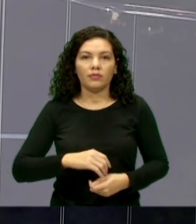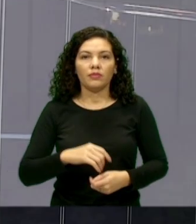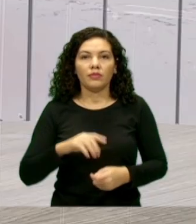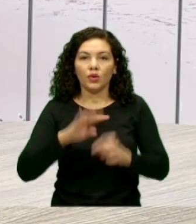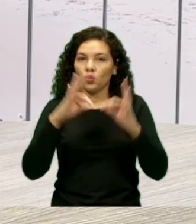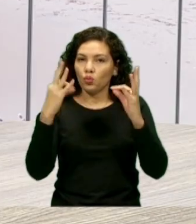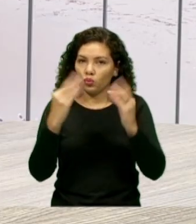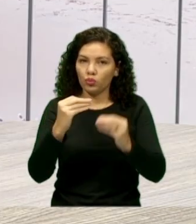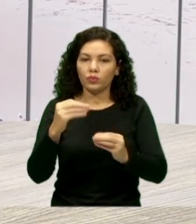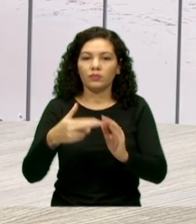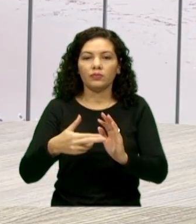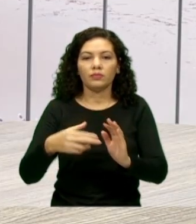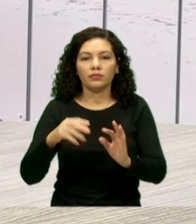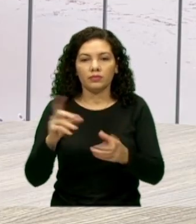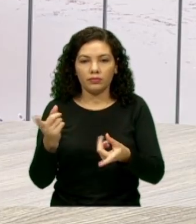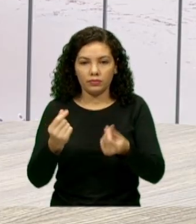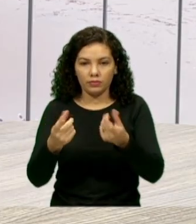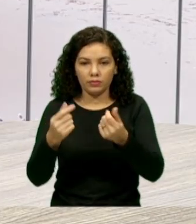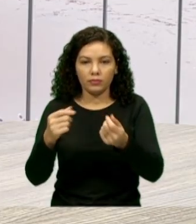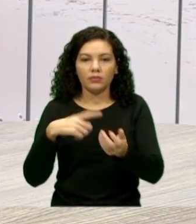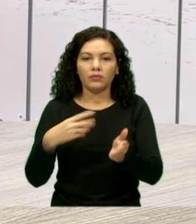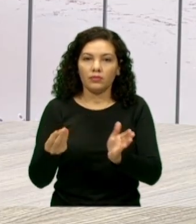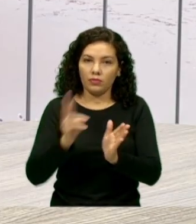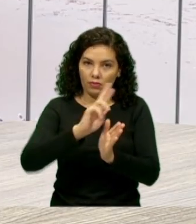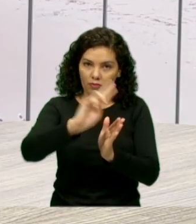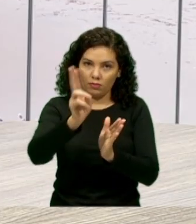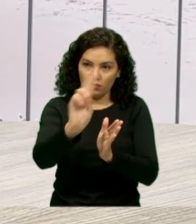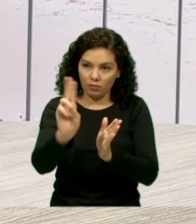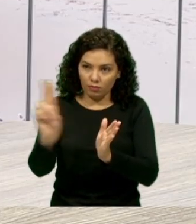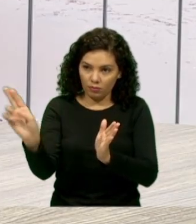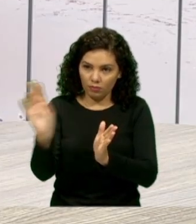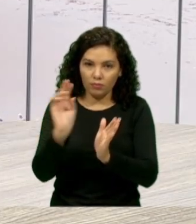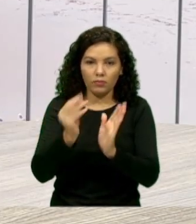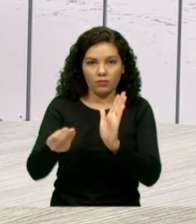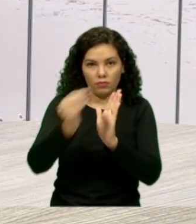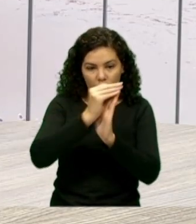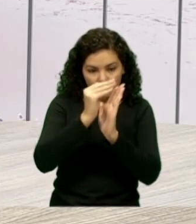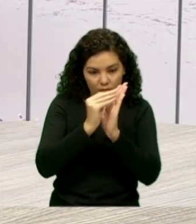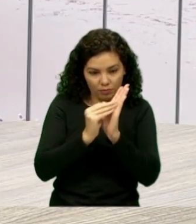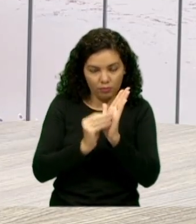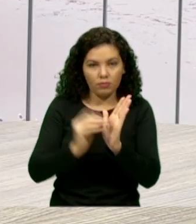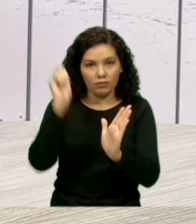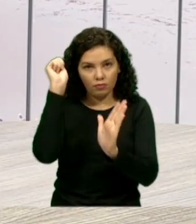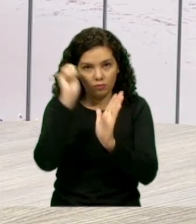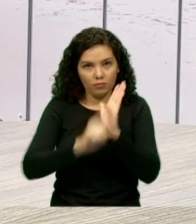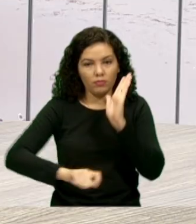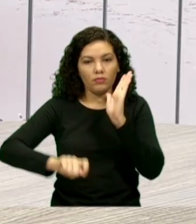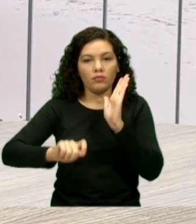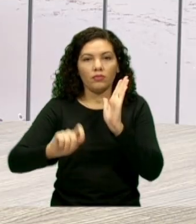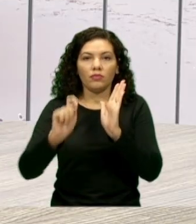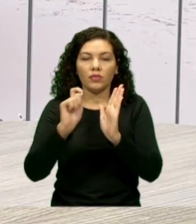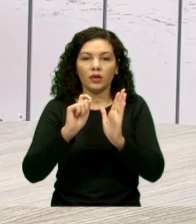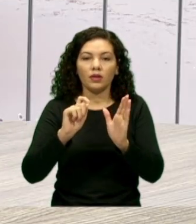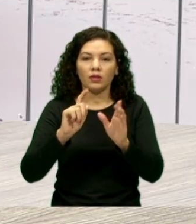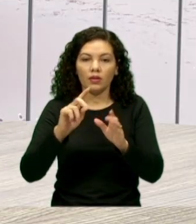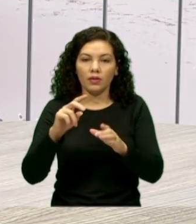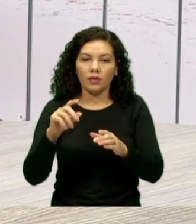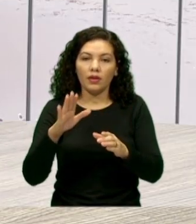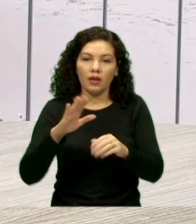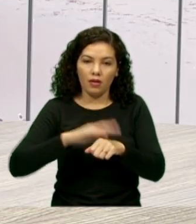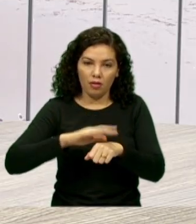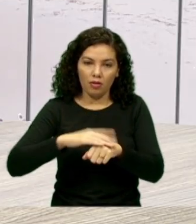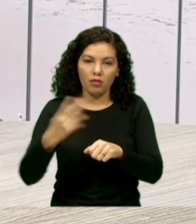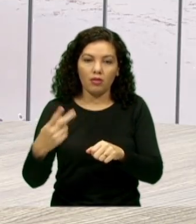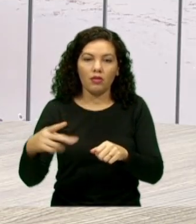todo recurso, o nosso nominho está lá junto. Quem assina, a assinatura vai a minha,